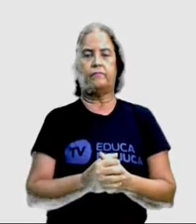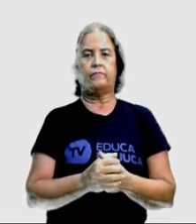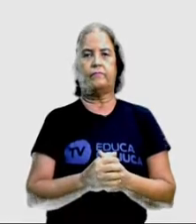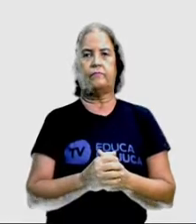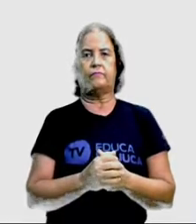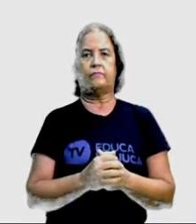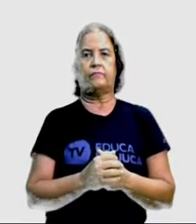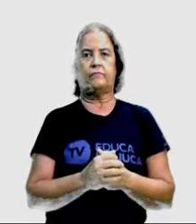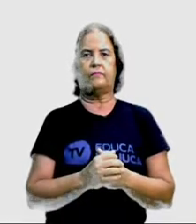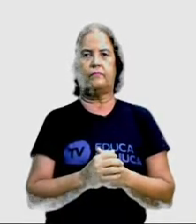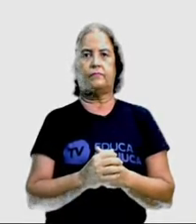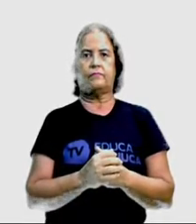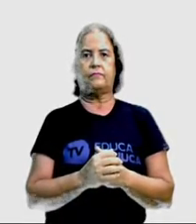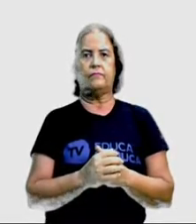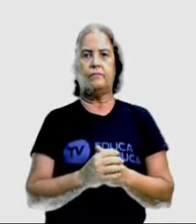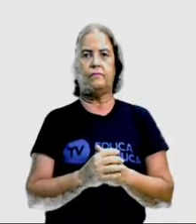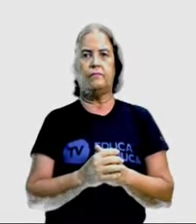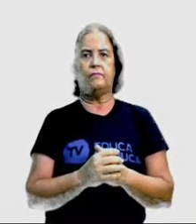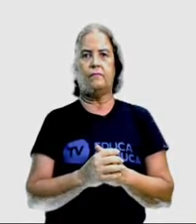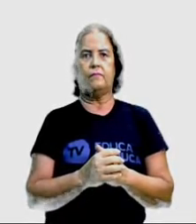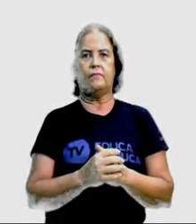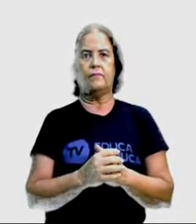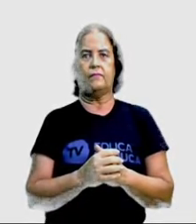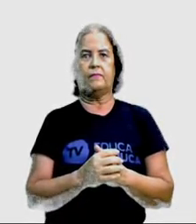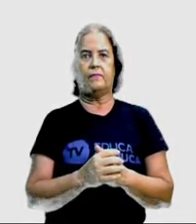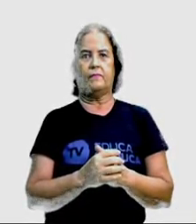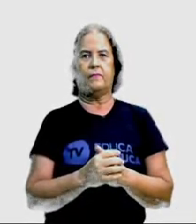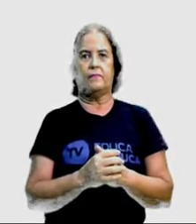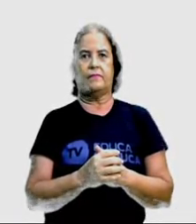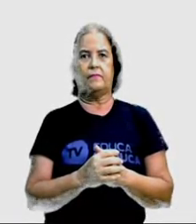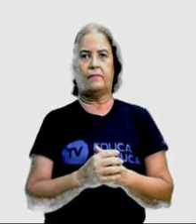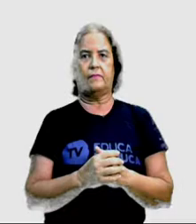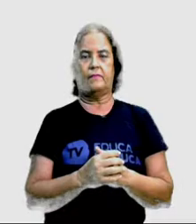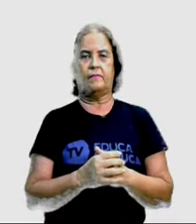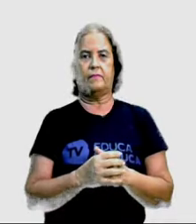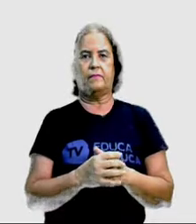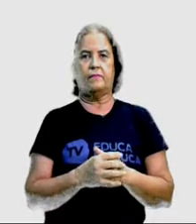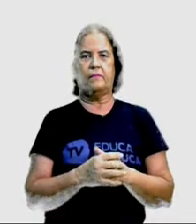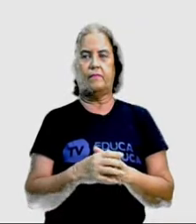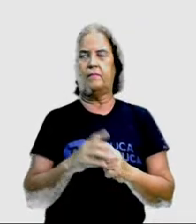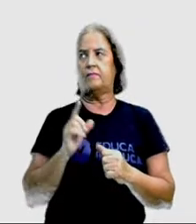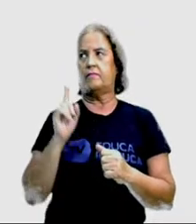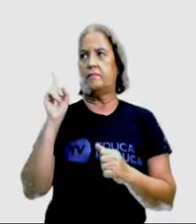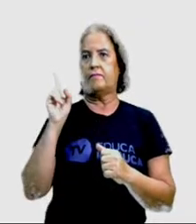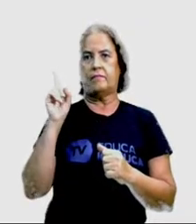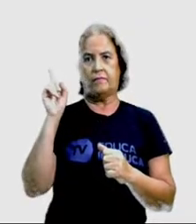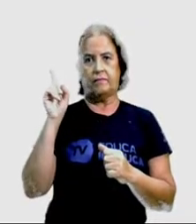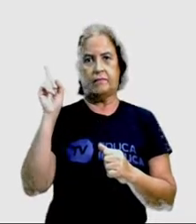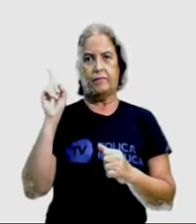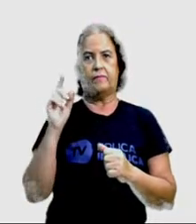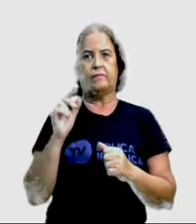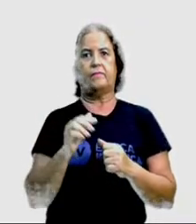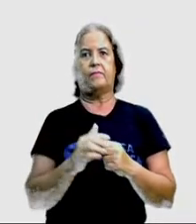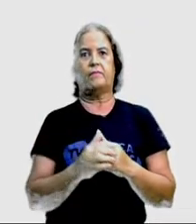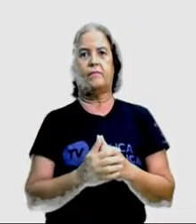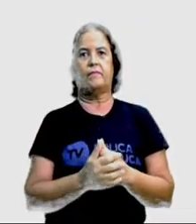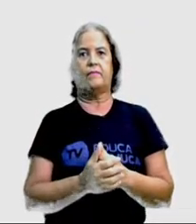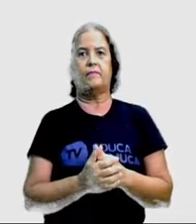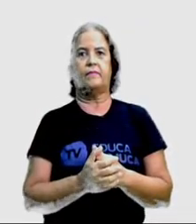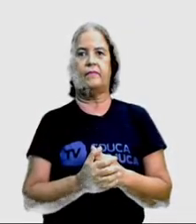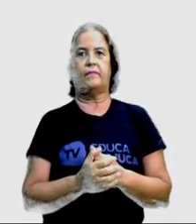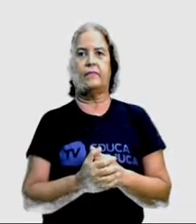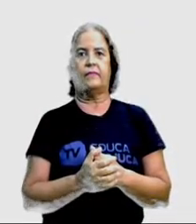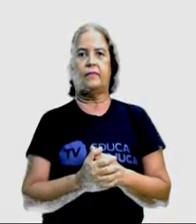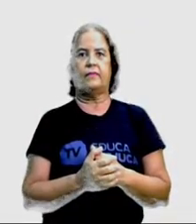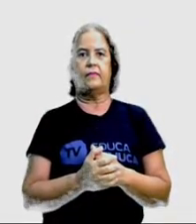your, his, her, its, our, your e their. E